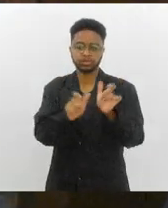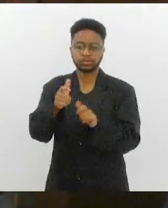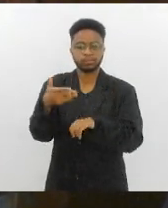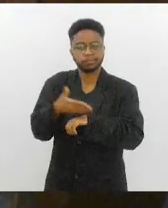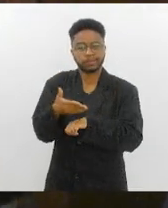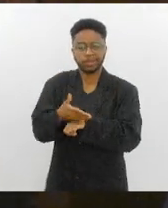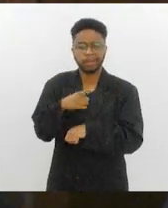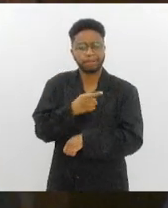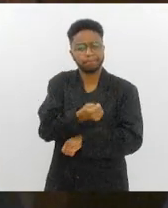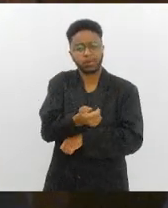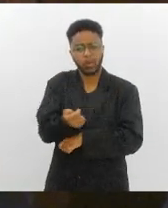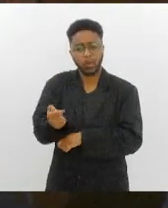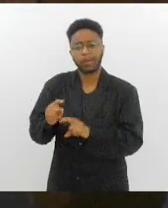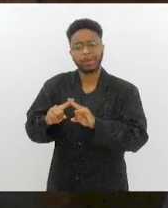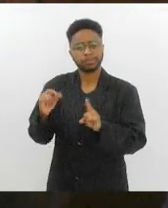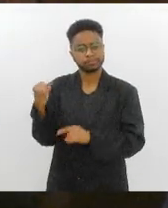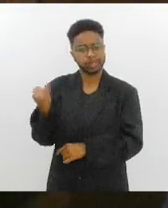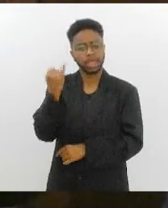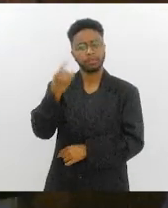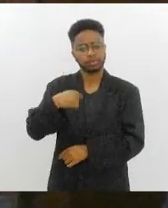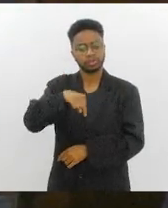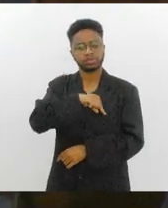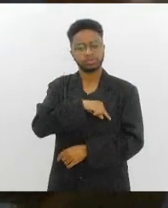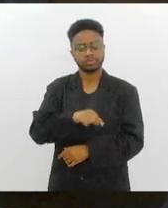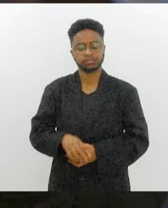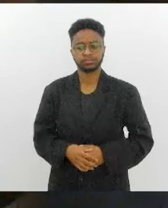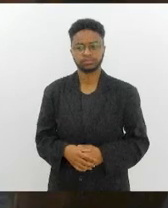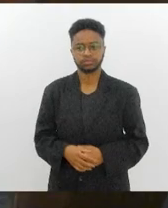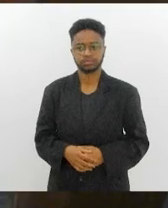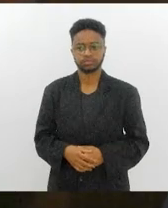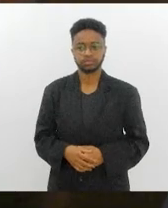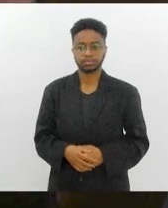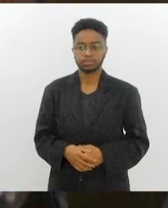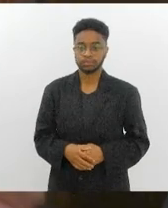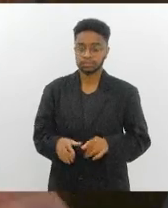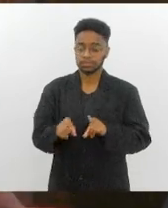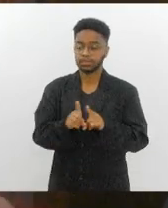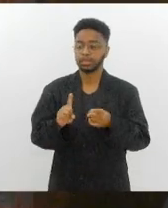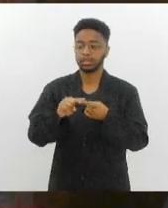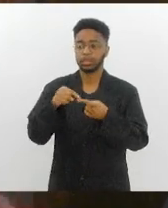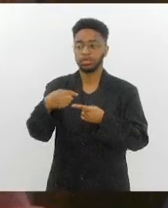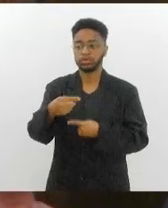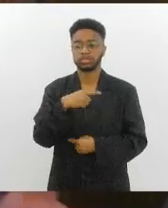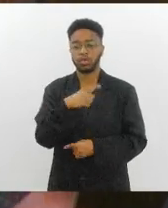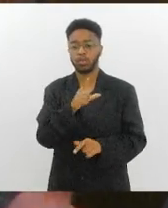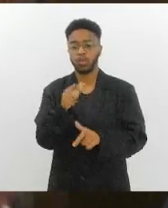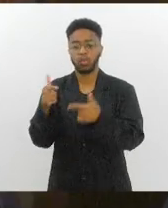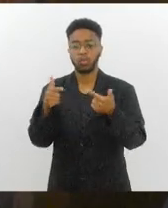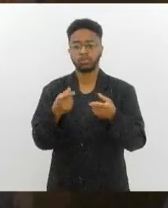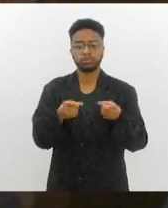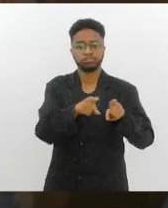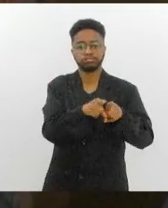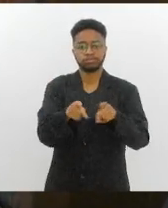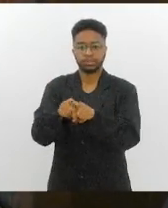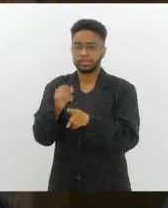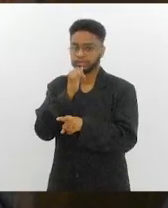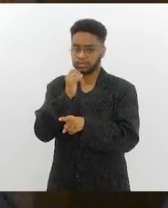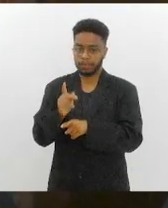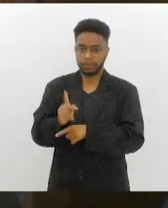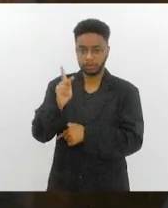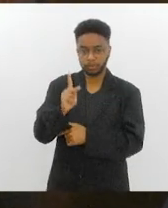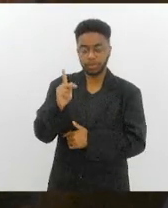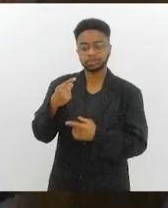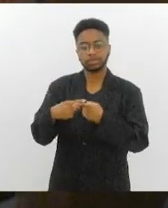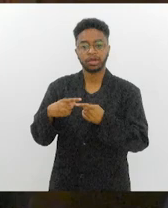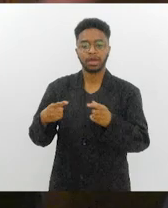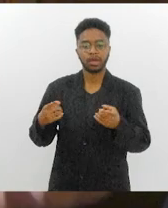pouquinho, mas aquilo era tão grande para a gente, como aí depois a gente pega a grande parceira, que foi a Petrobras, que nos acompanha